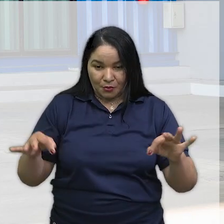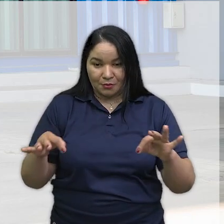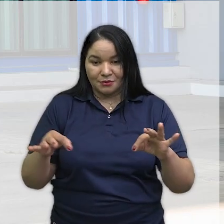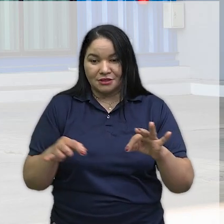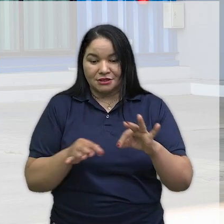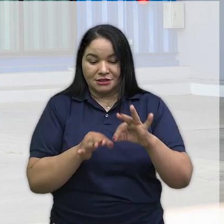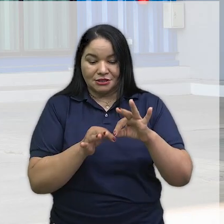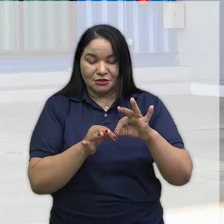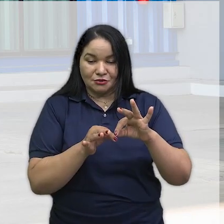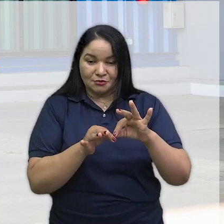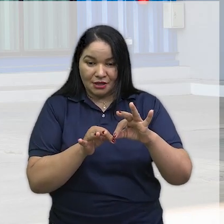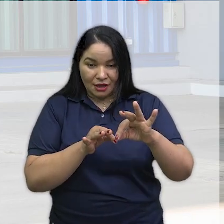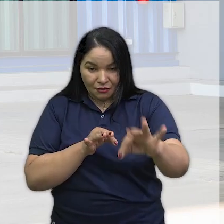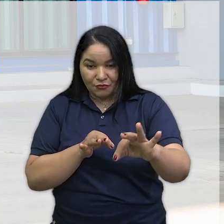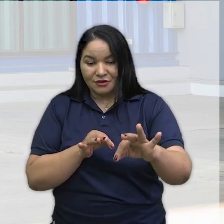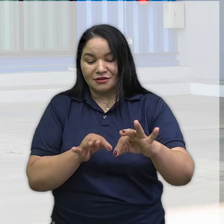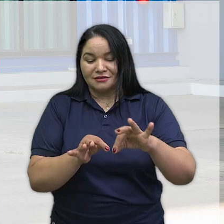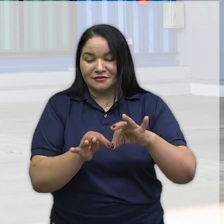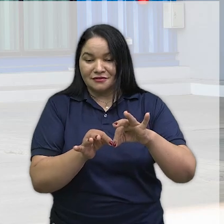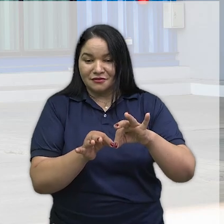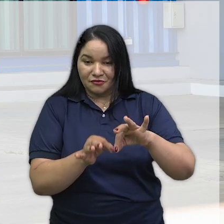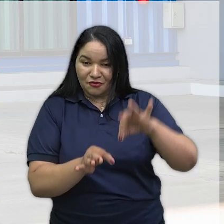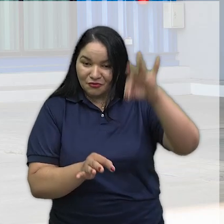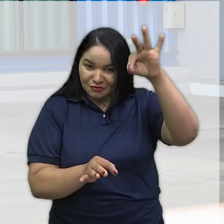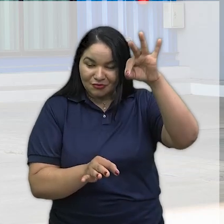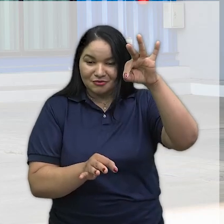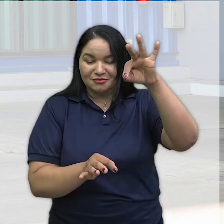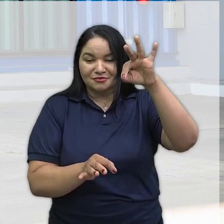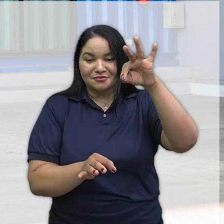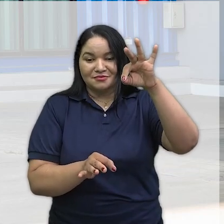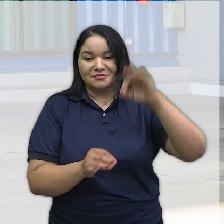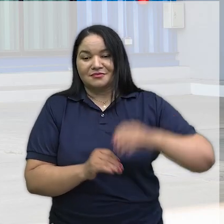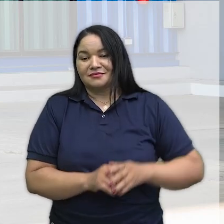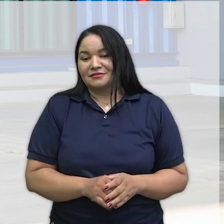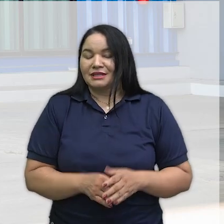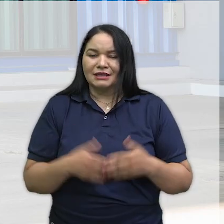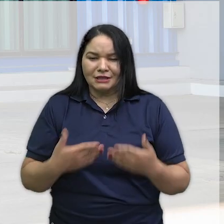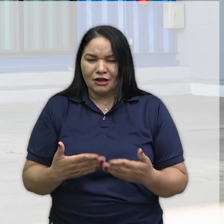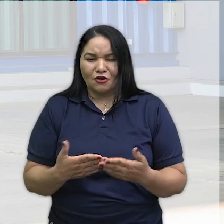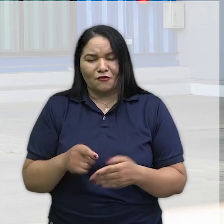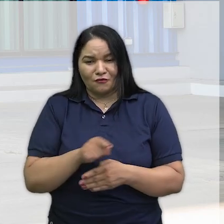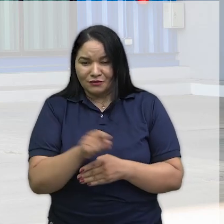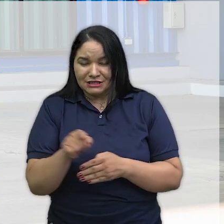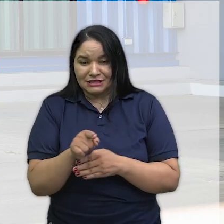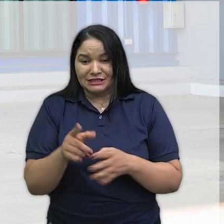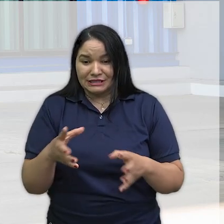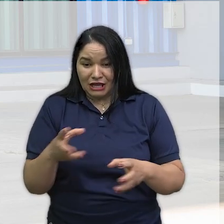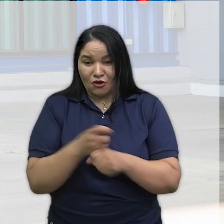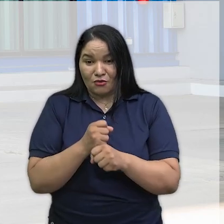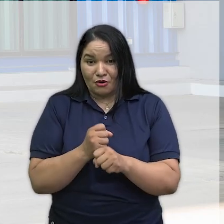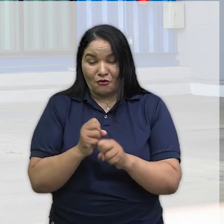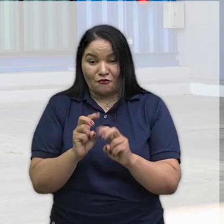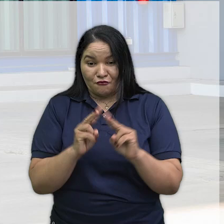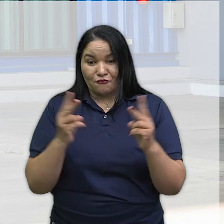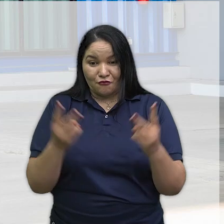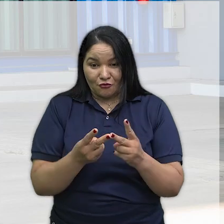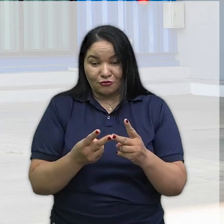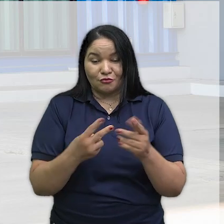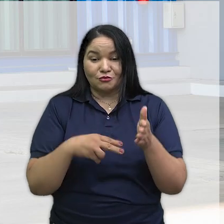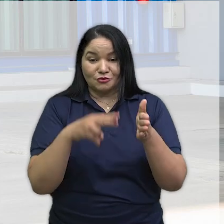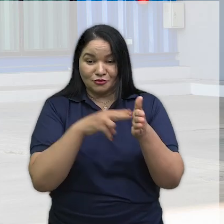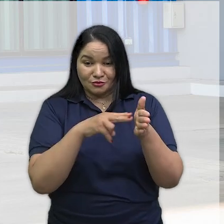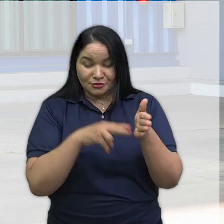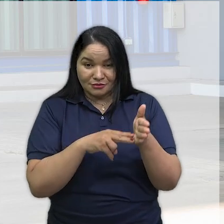sólidos geométricos. Então, toda vez que você quer calcular o volume de um prisma, e esse prisma é um paralelepípedo, como nós